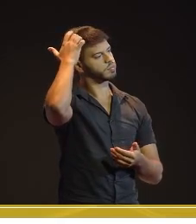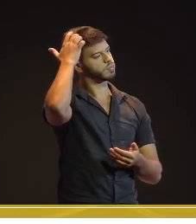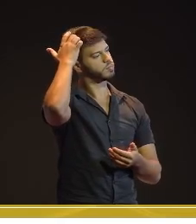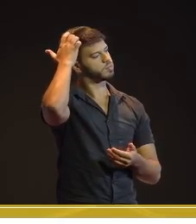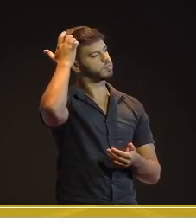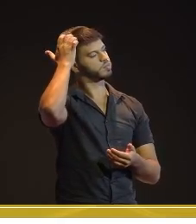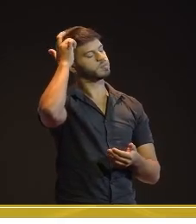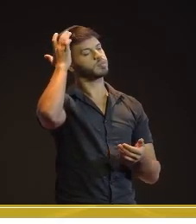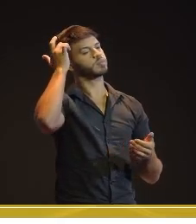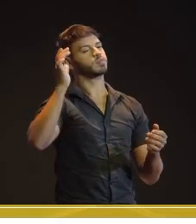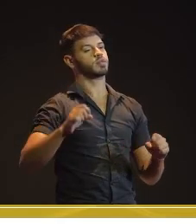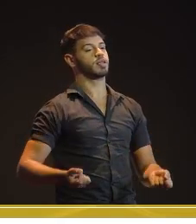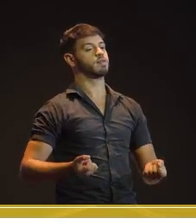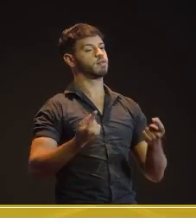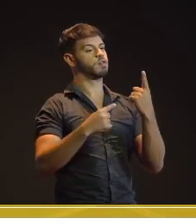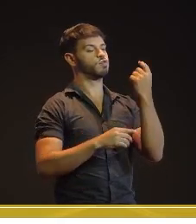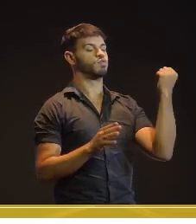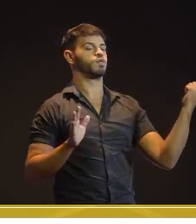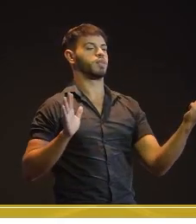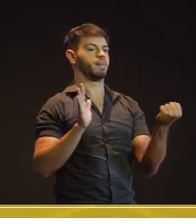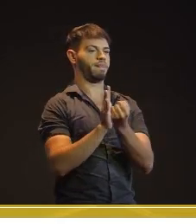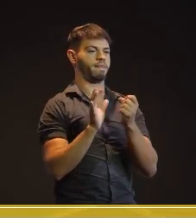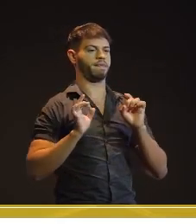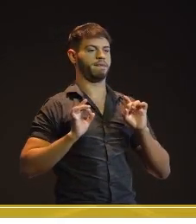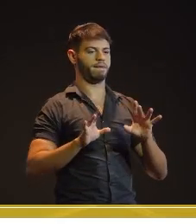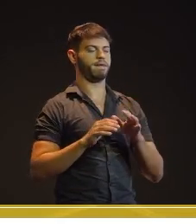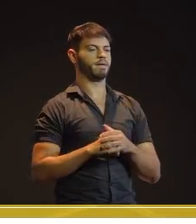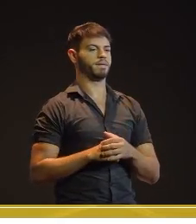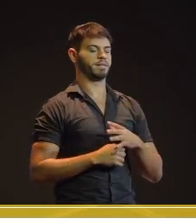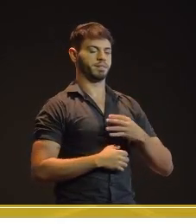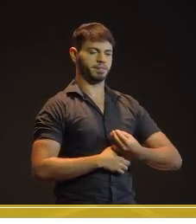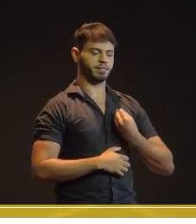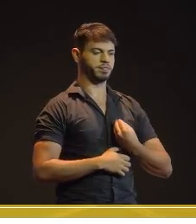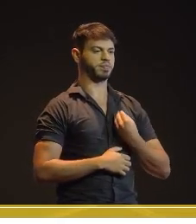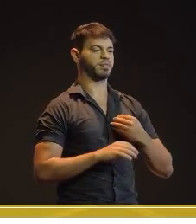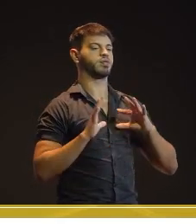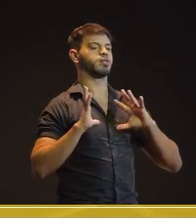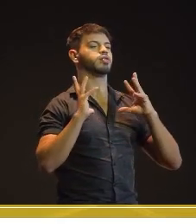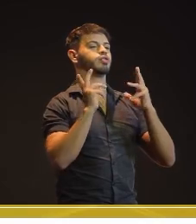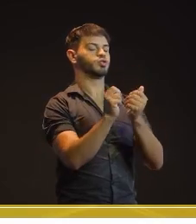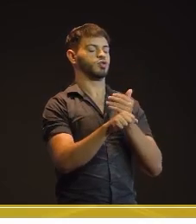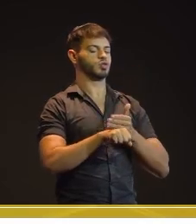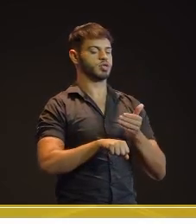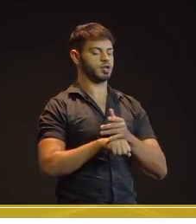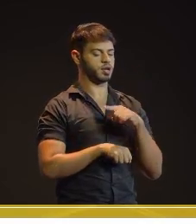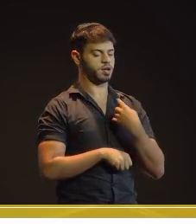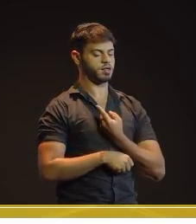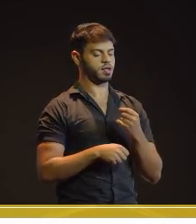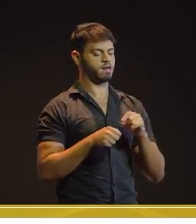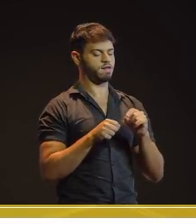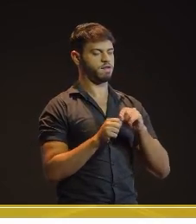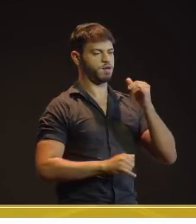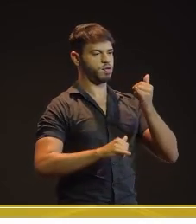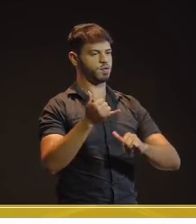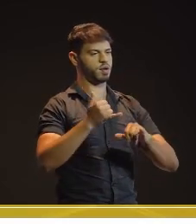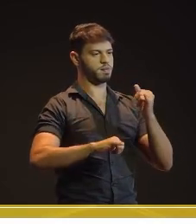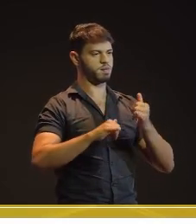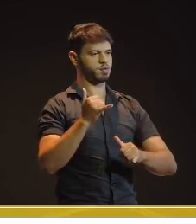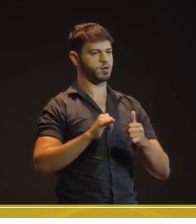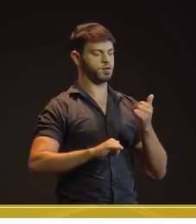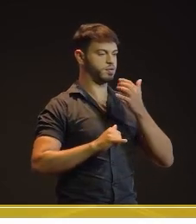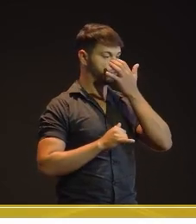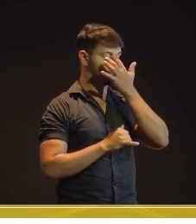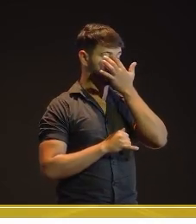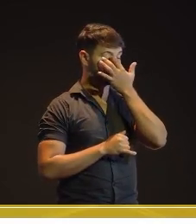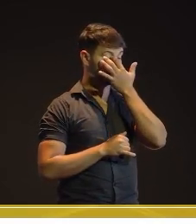gente, só uma marca de microinversor passou em todos os ensaios que eu fiz no laboratório credenciado, não foi nem no laboratório